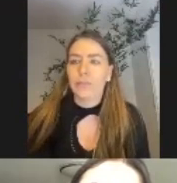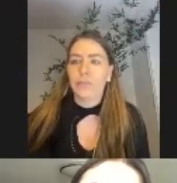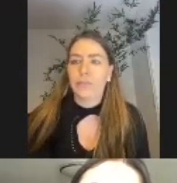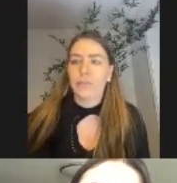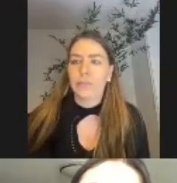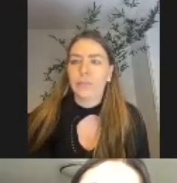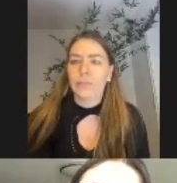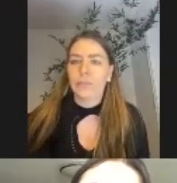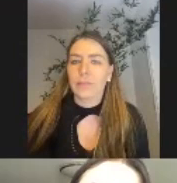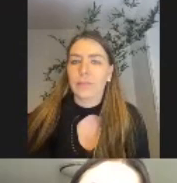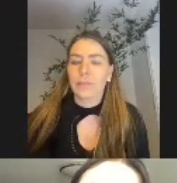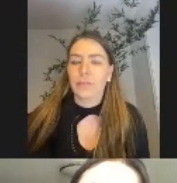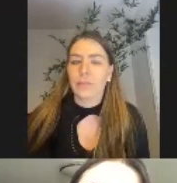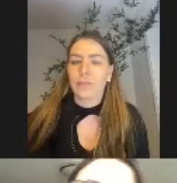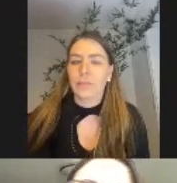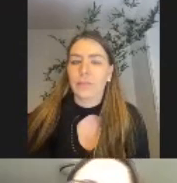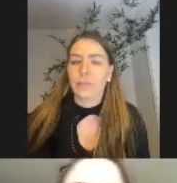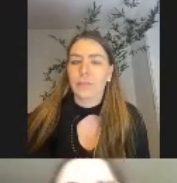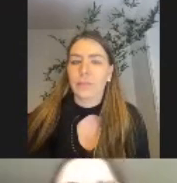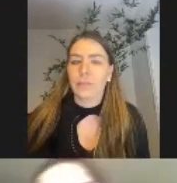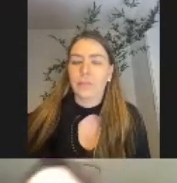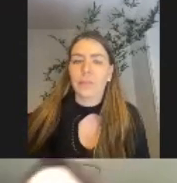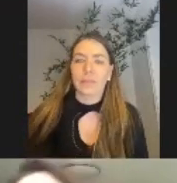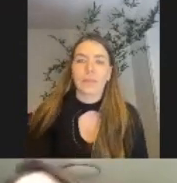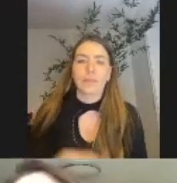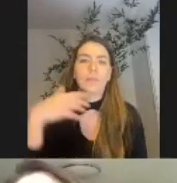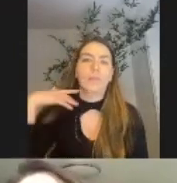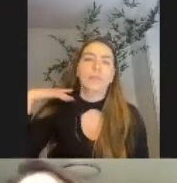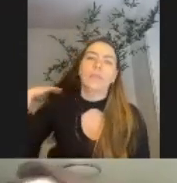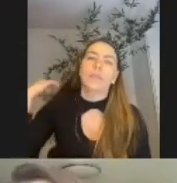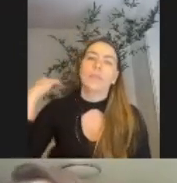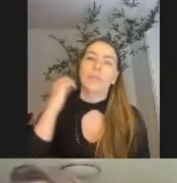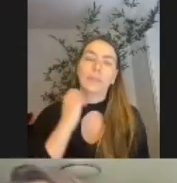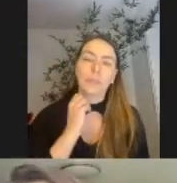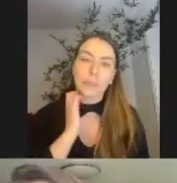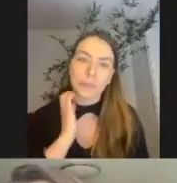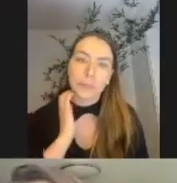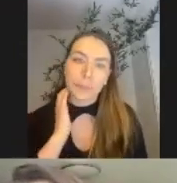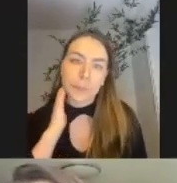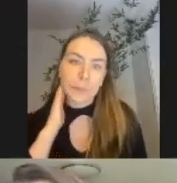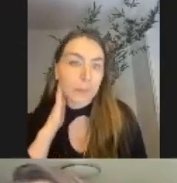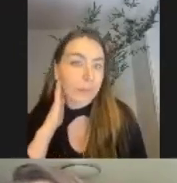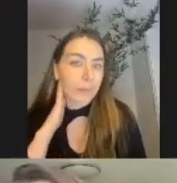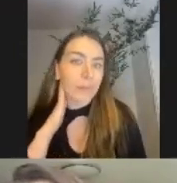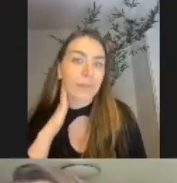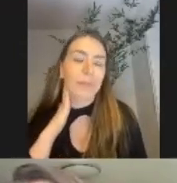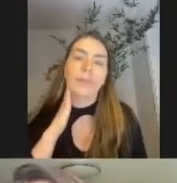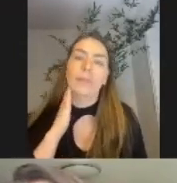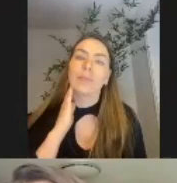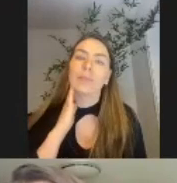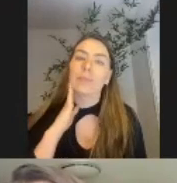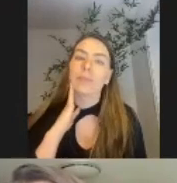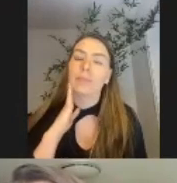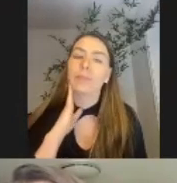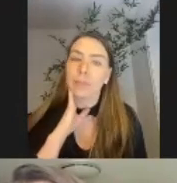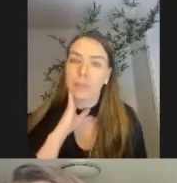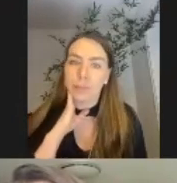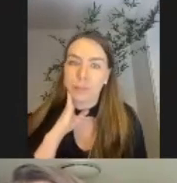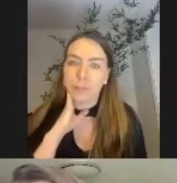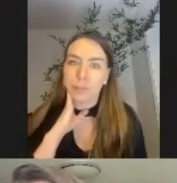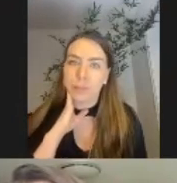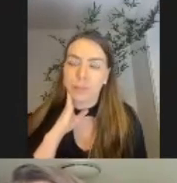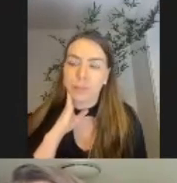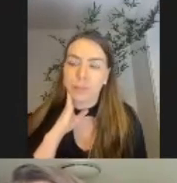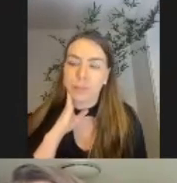comprar um forno elétrico. Né? Porque você não pode esquecer que você vai continuar fazendo comida para sua família, né? Não adianta você não